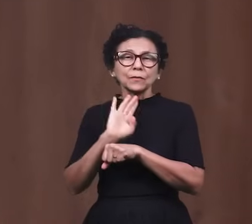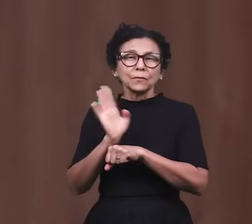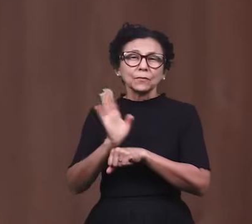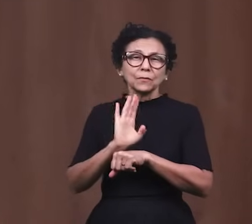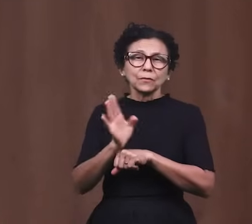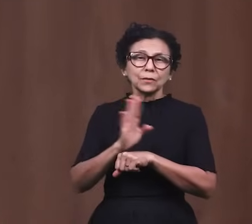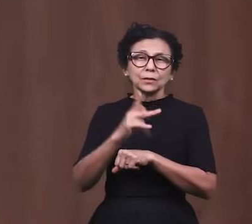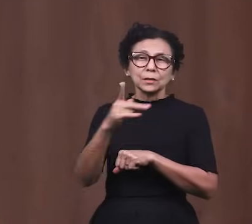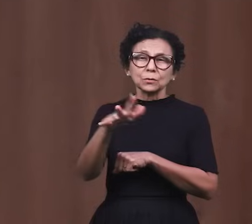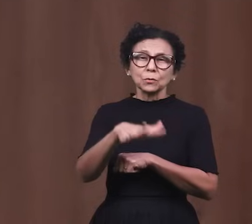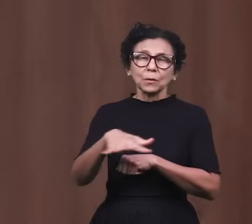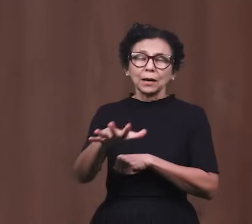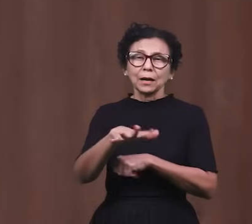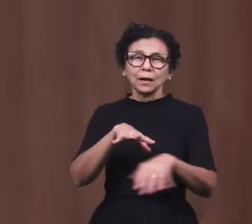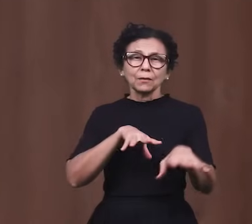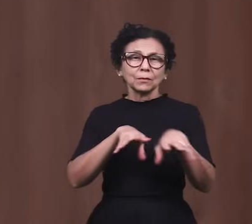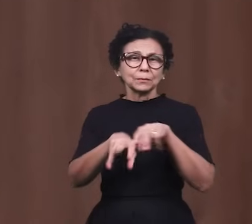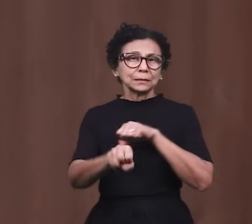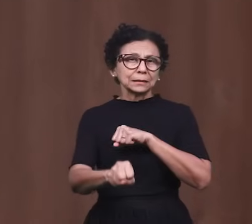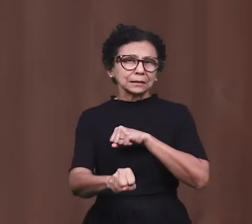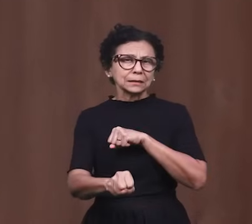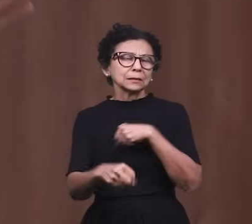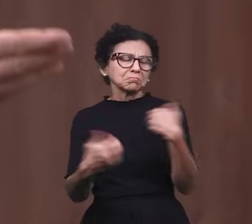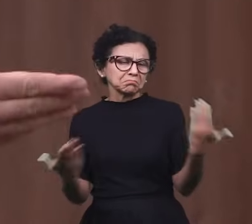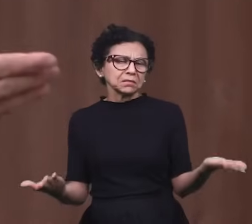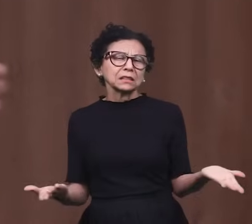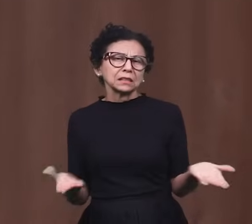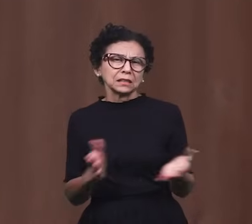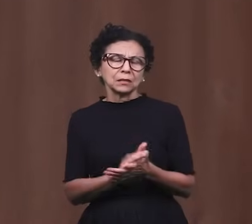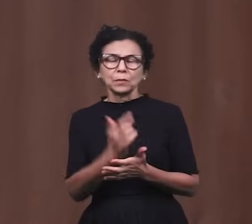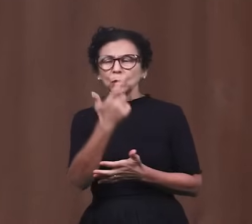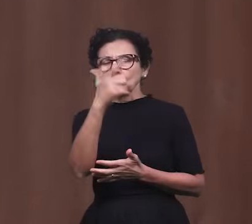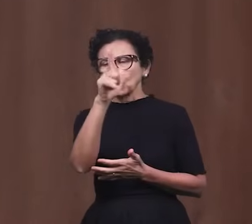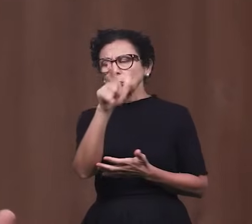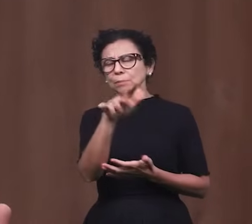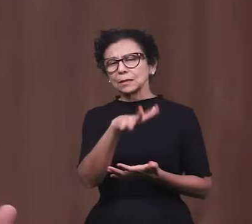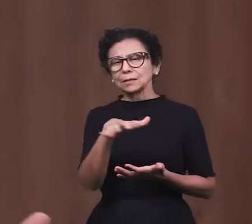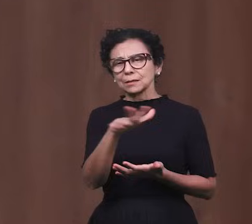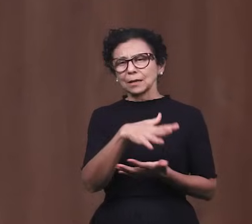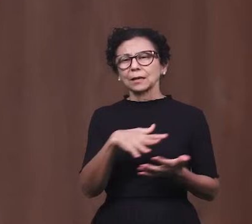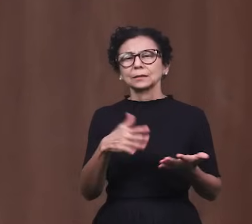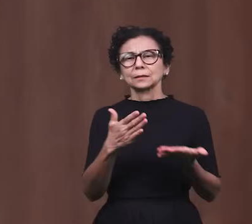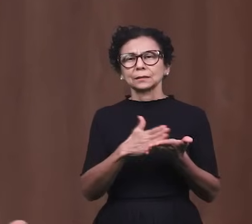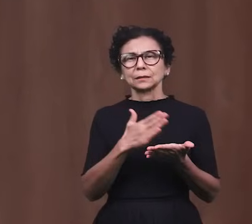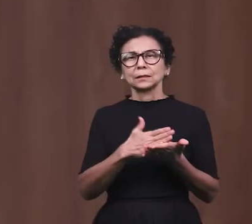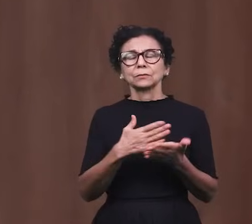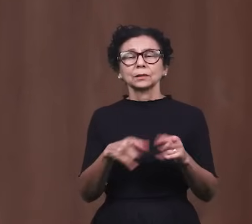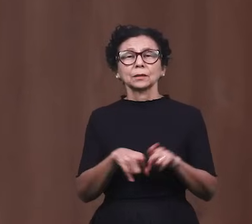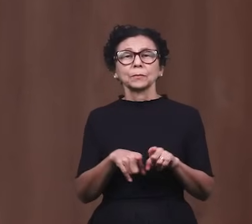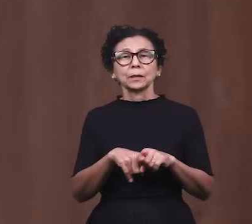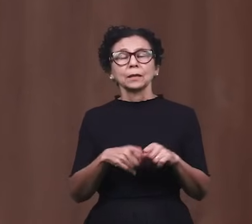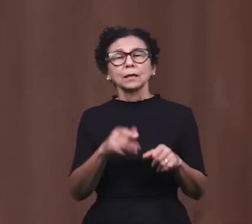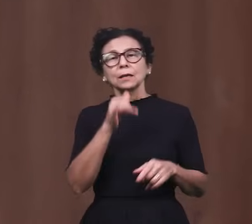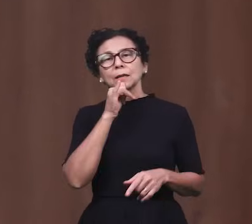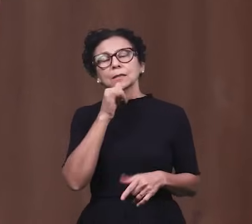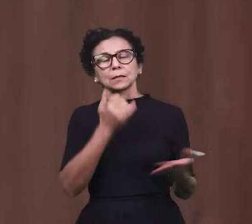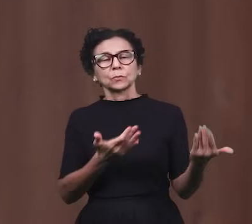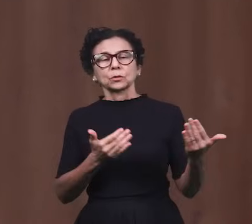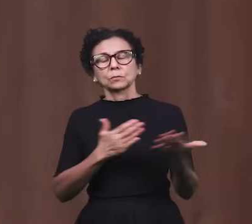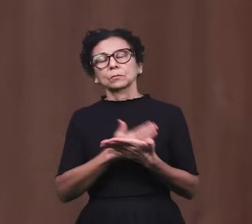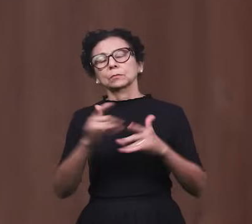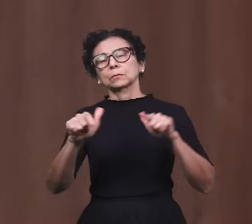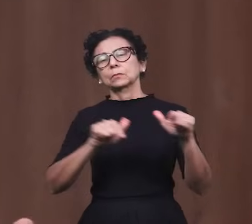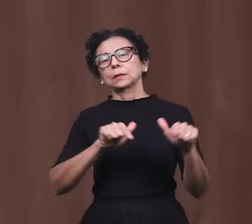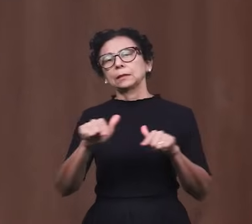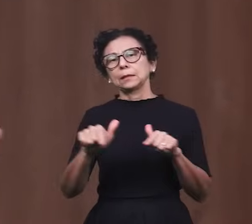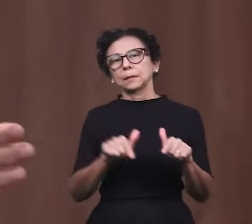tempo em assistir vídeos e aprender coisas da sua área de formação. Também invista em ver vídeos de outras áreas de formação, mas principalmente na